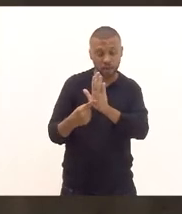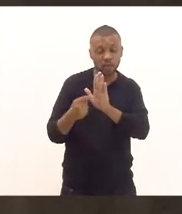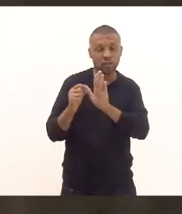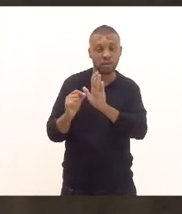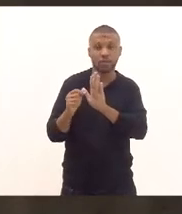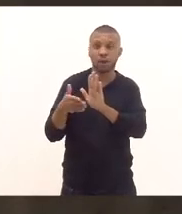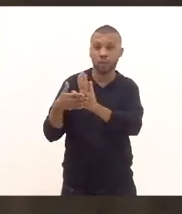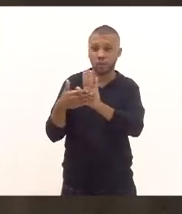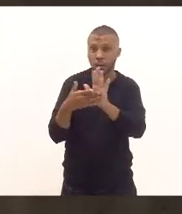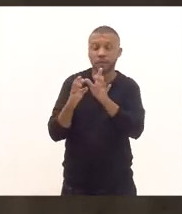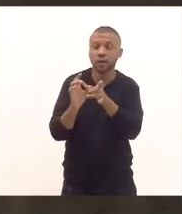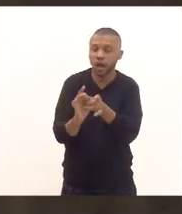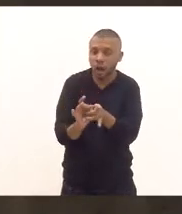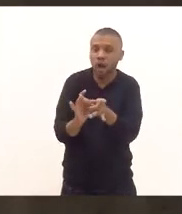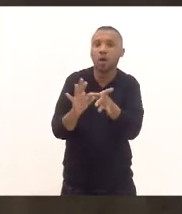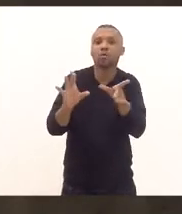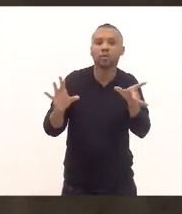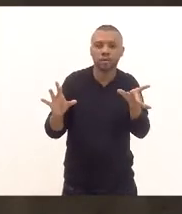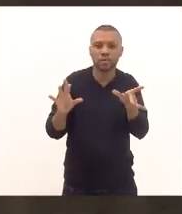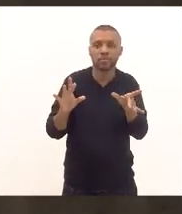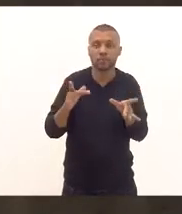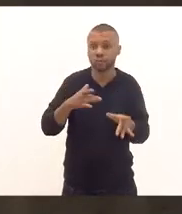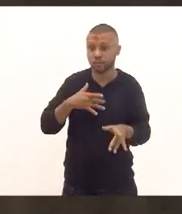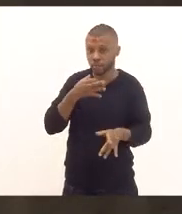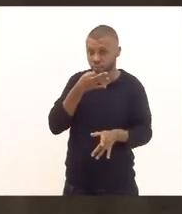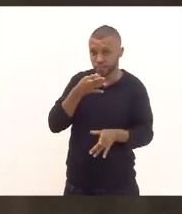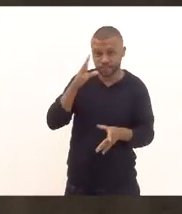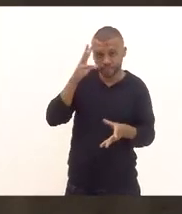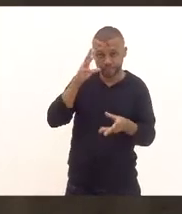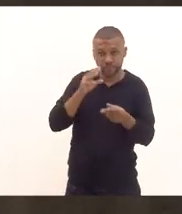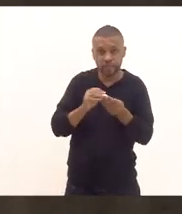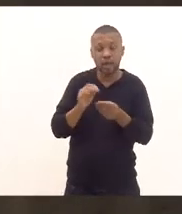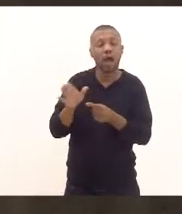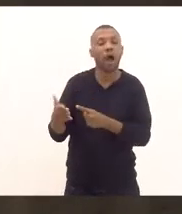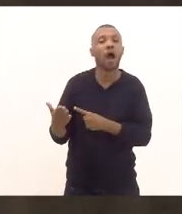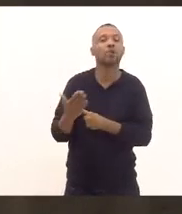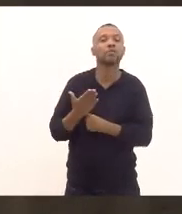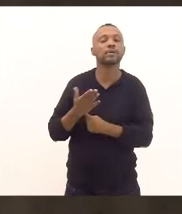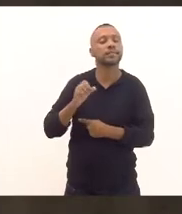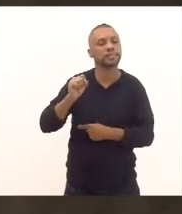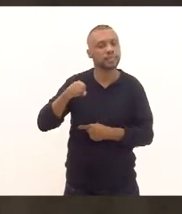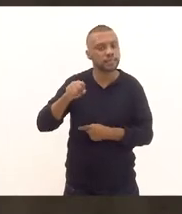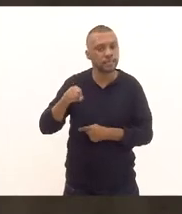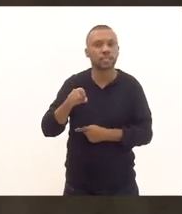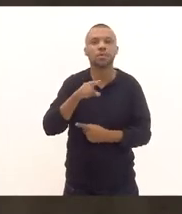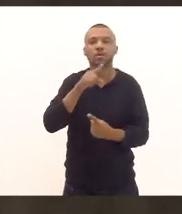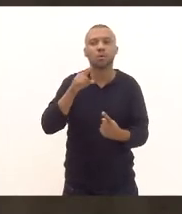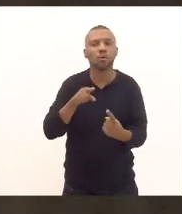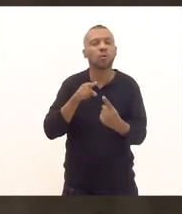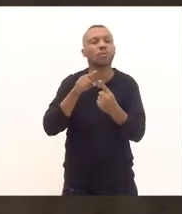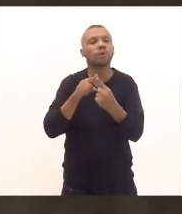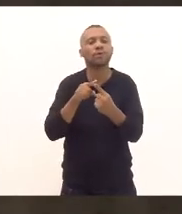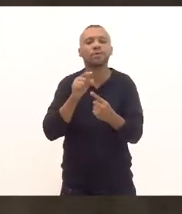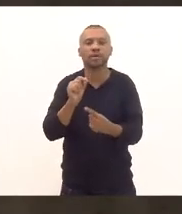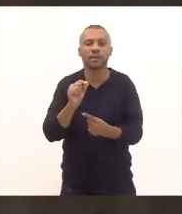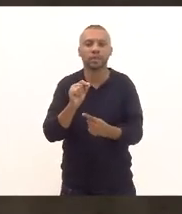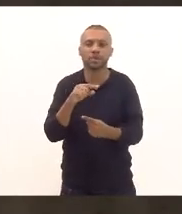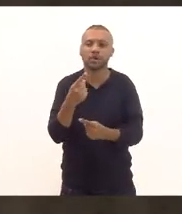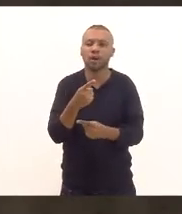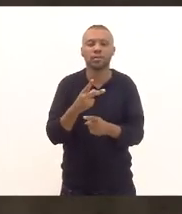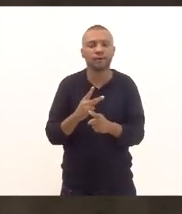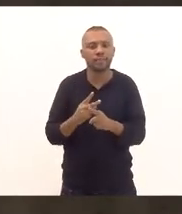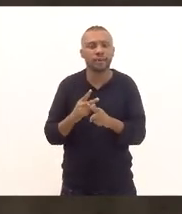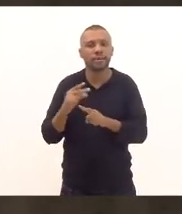autorizativa a no meu entendimento ajuda assim no sentido de vencer